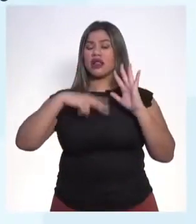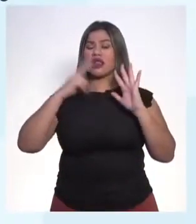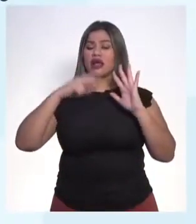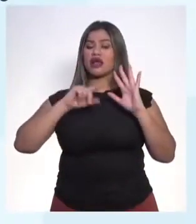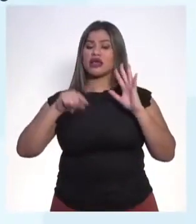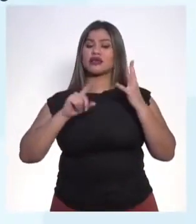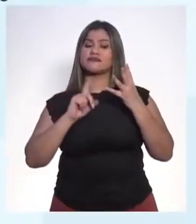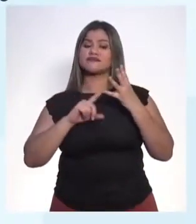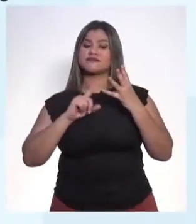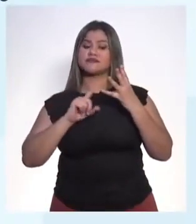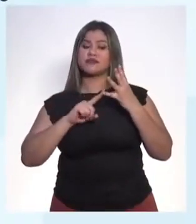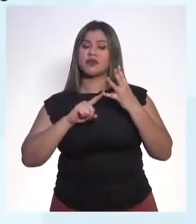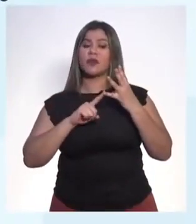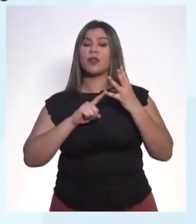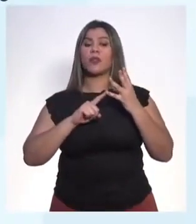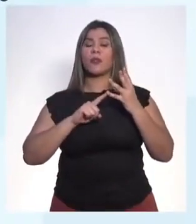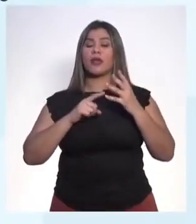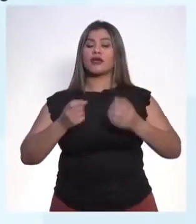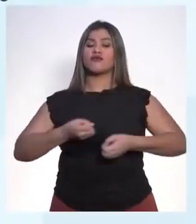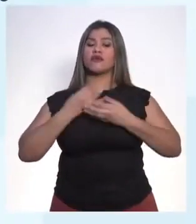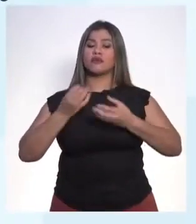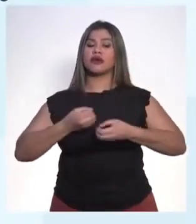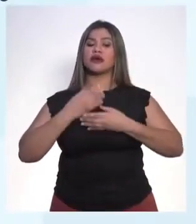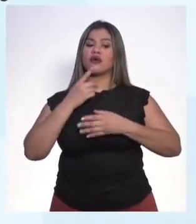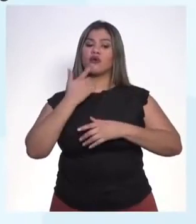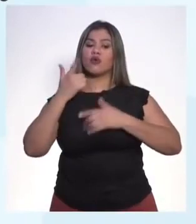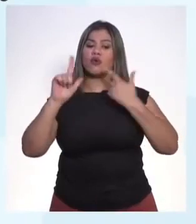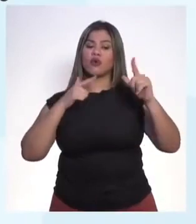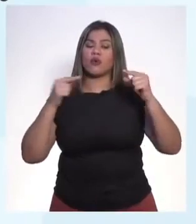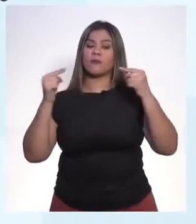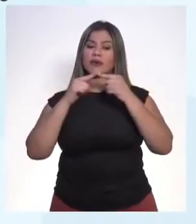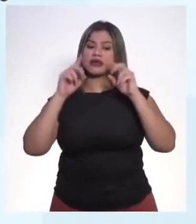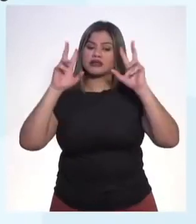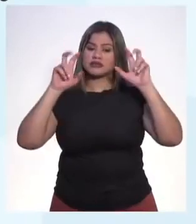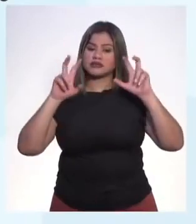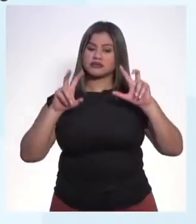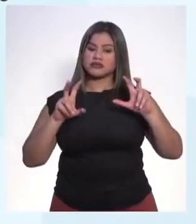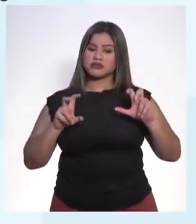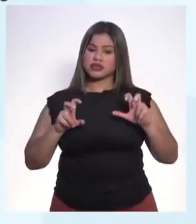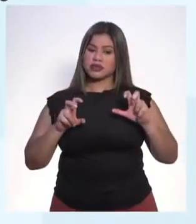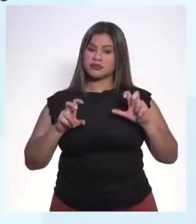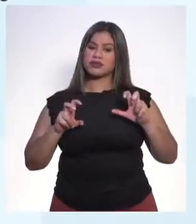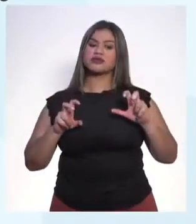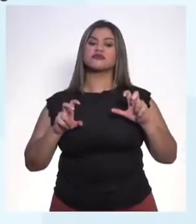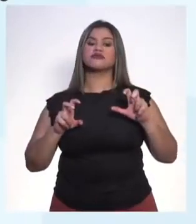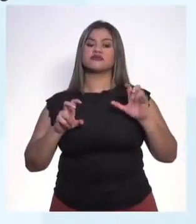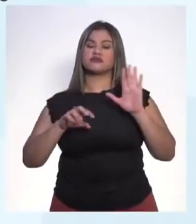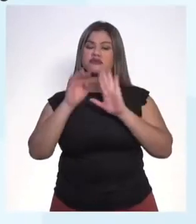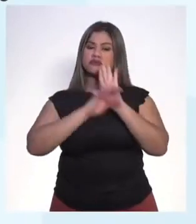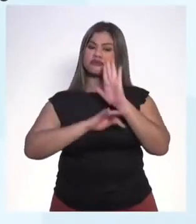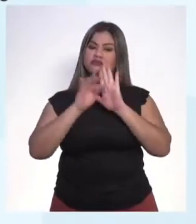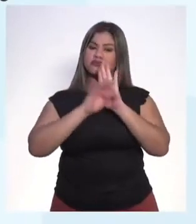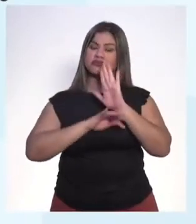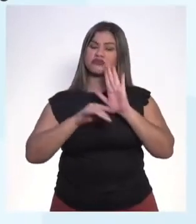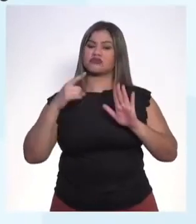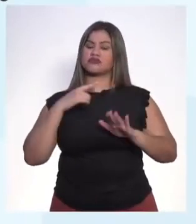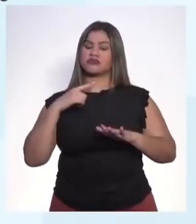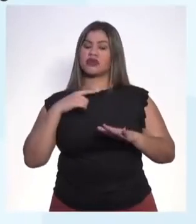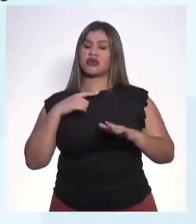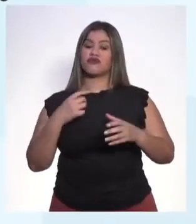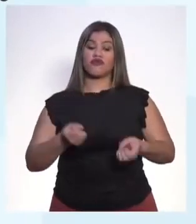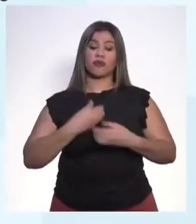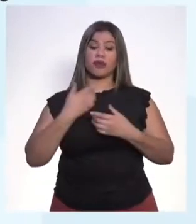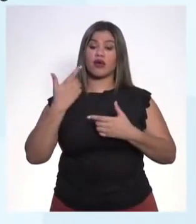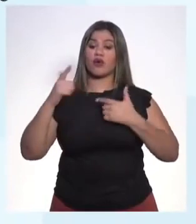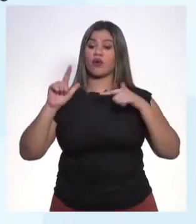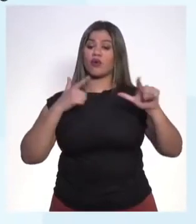4, que outras informações foram obtidas em relação à temática, ou seja, o tema abordado no texto. Que outras